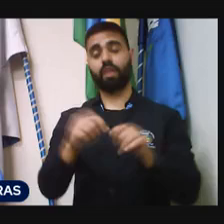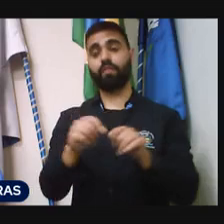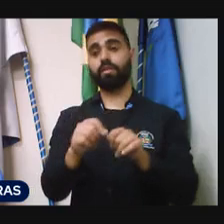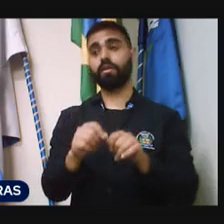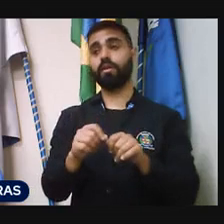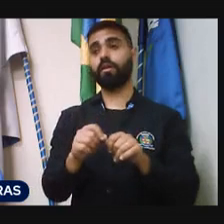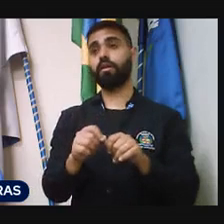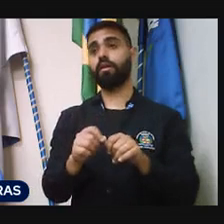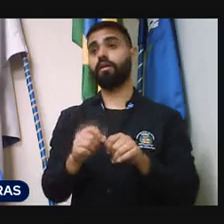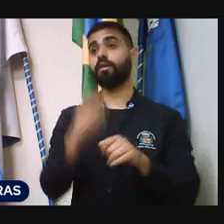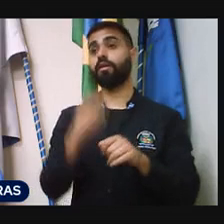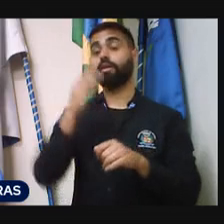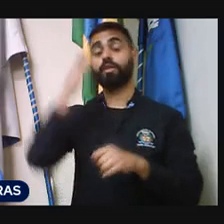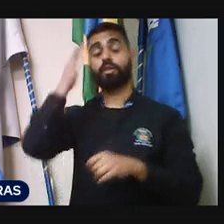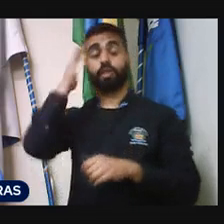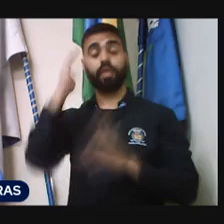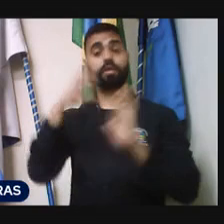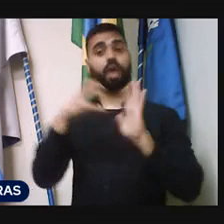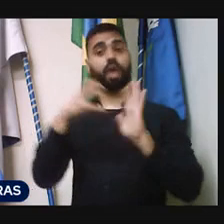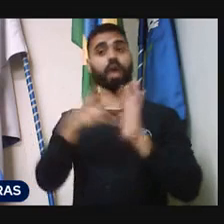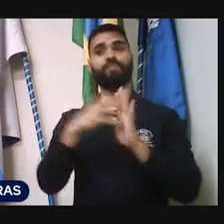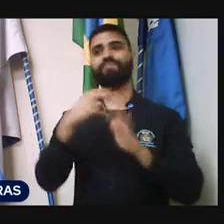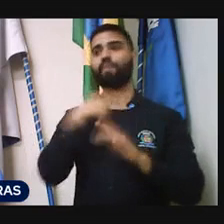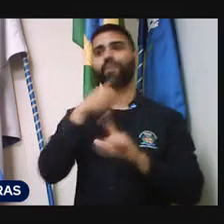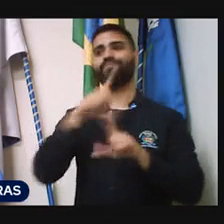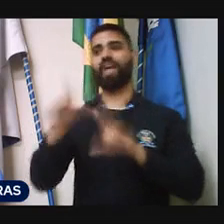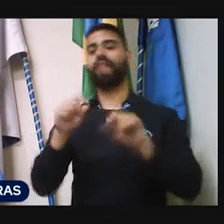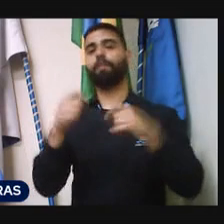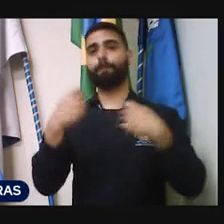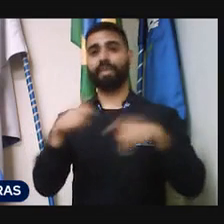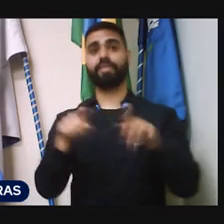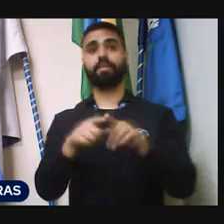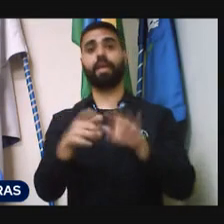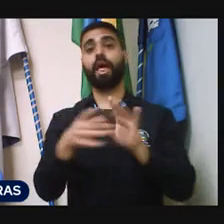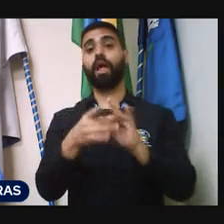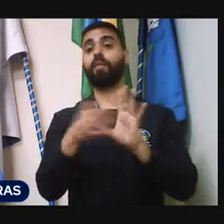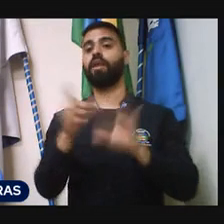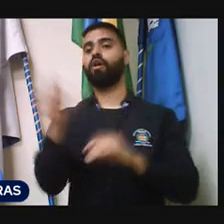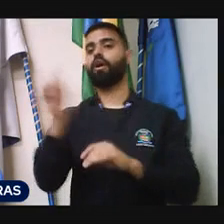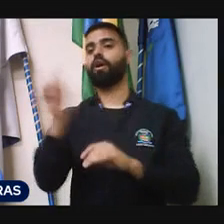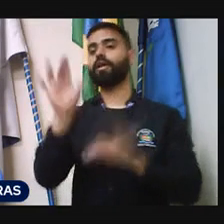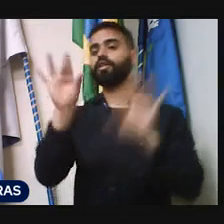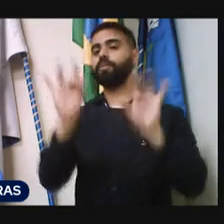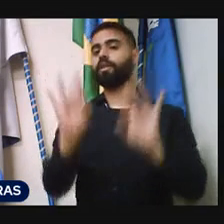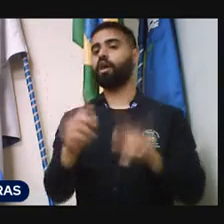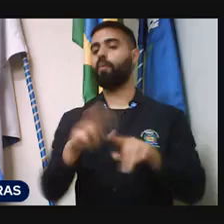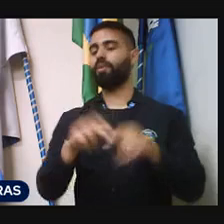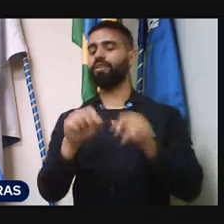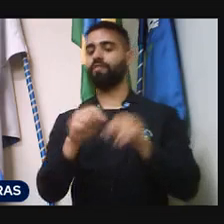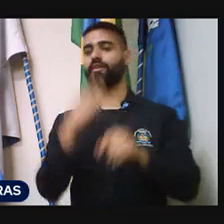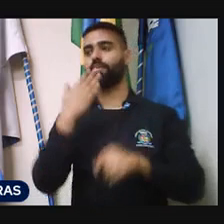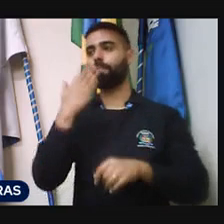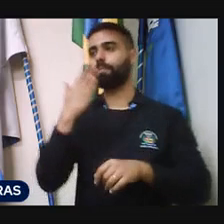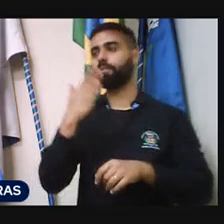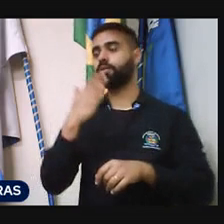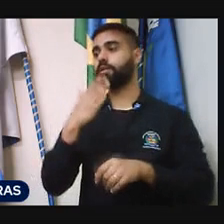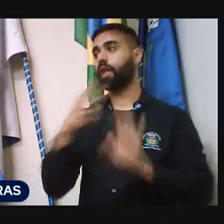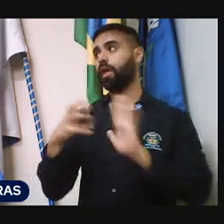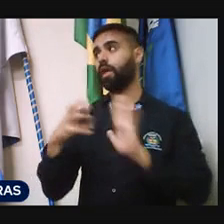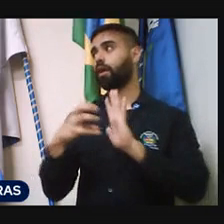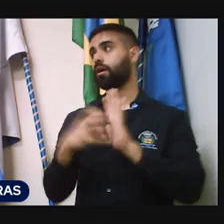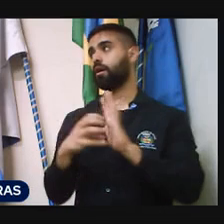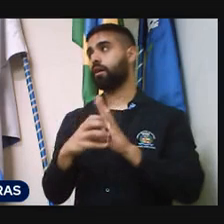acima elencado entendendo que eu poder público não pode usar de sua agita necessário abrir é especial que fazendo solicitando atualização das regras da casa